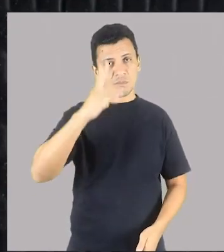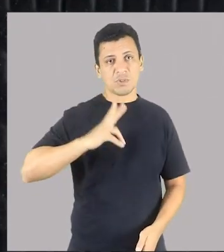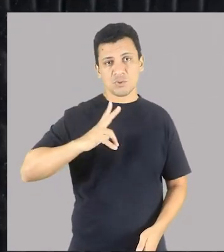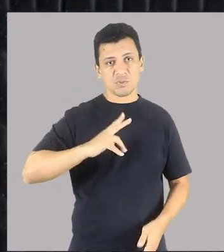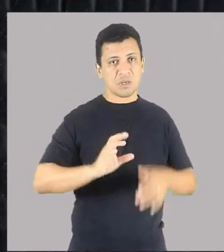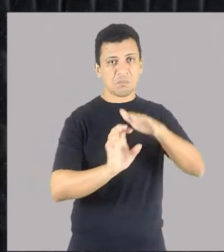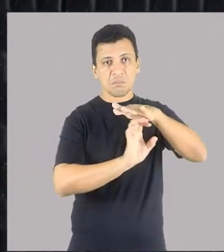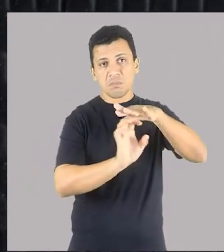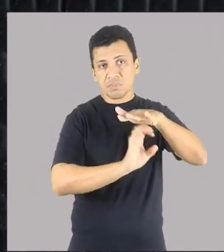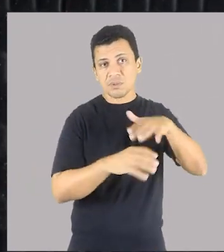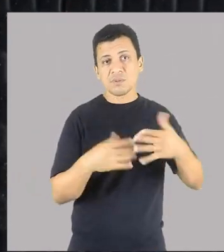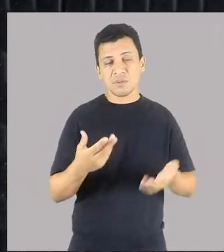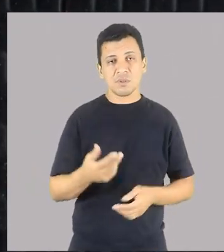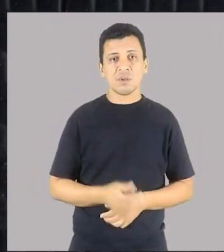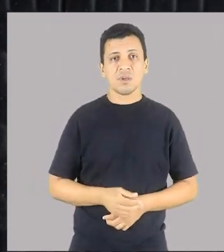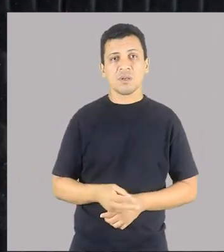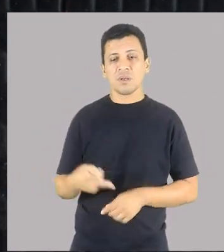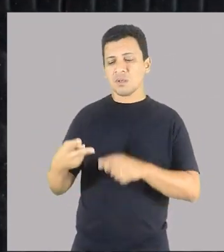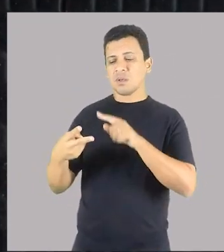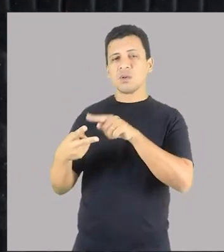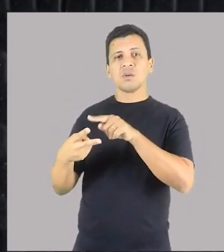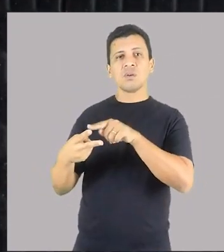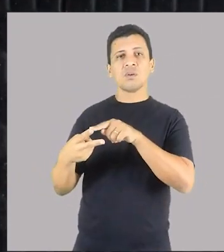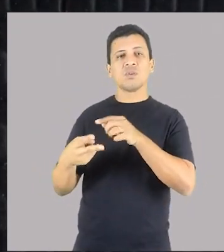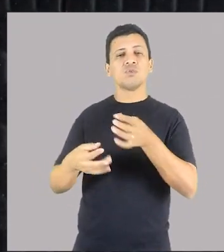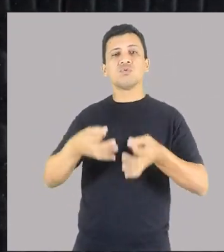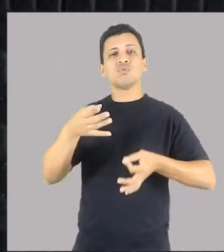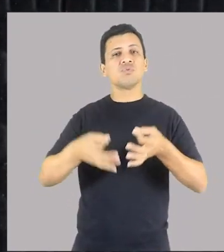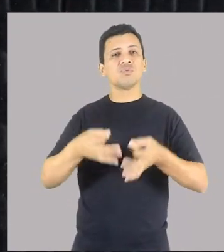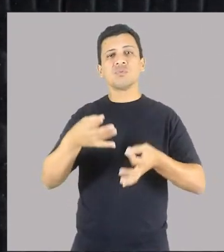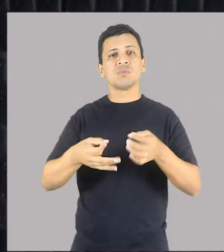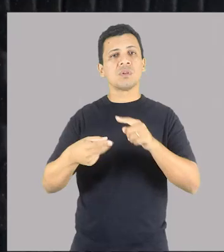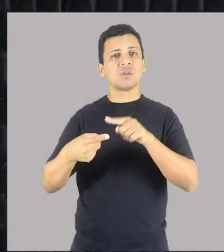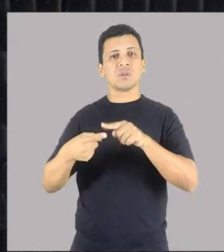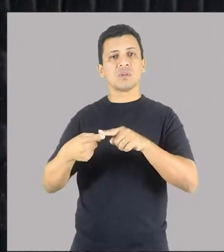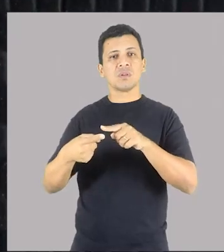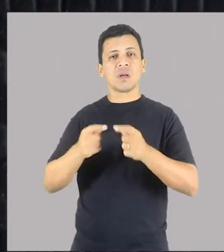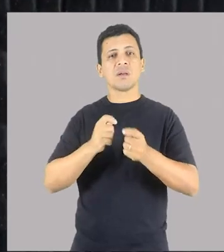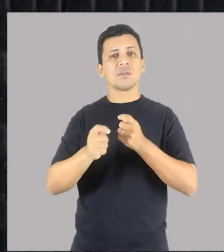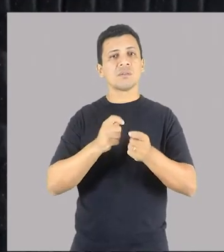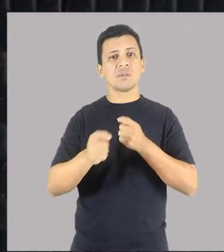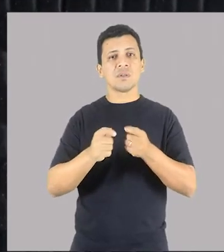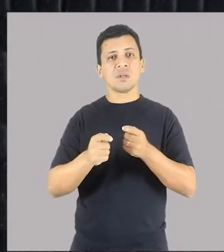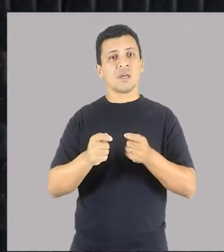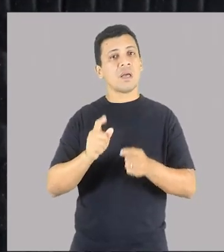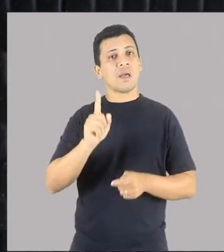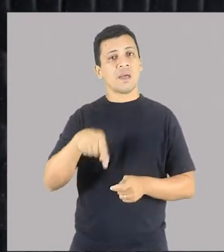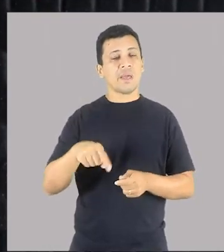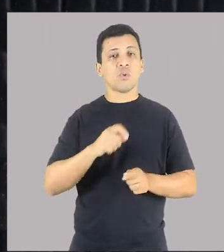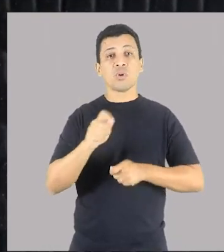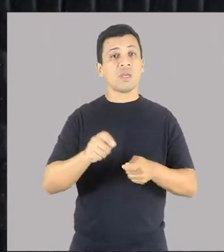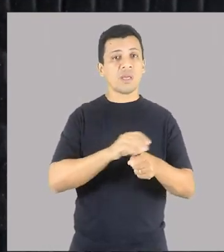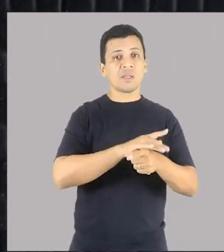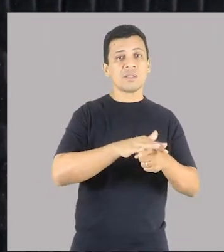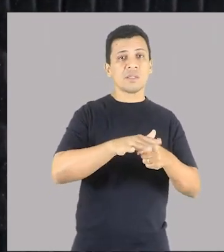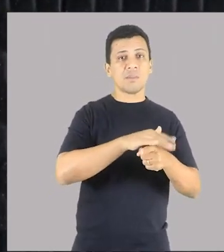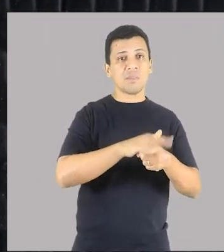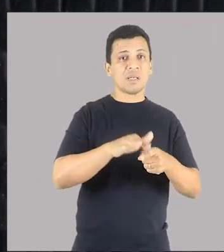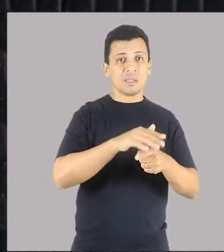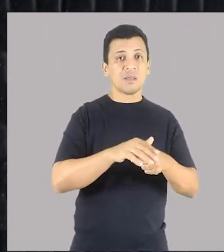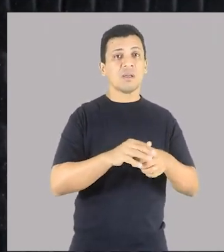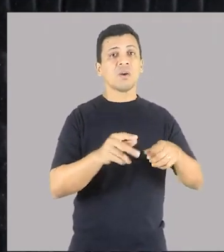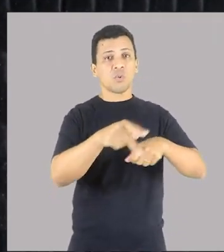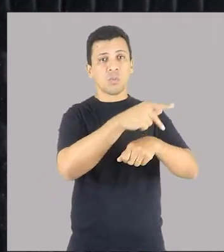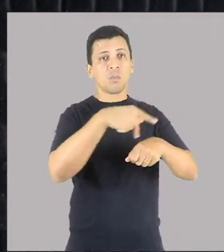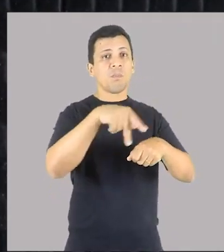O sistema judiciário administrativo, ele serve apenas para as demandas em que o Estado é parte, em que o Estado